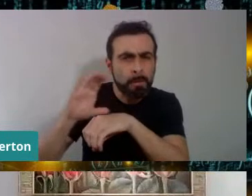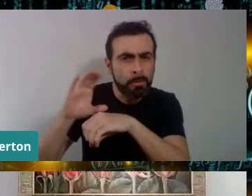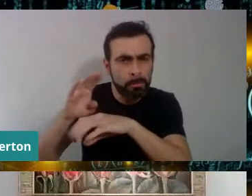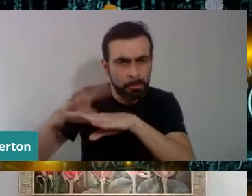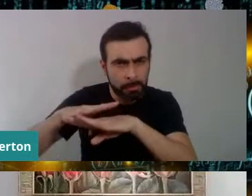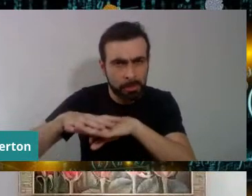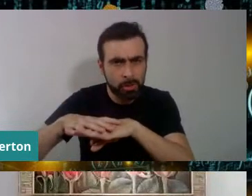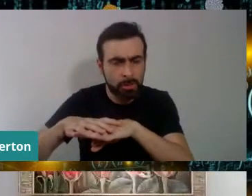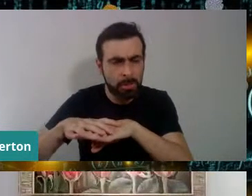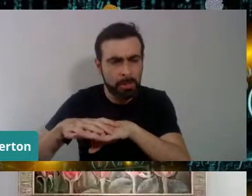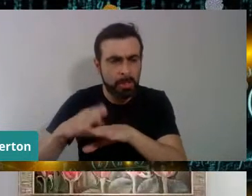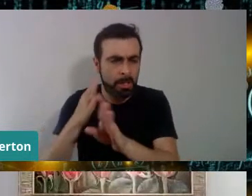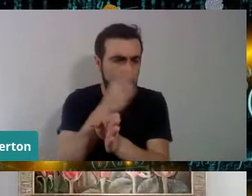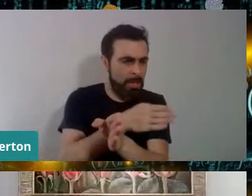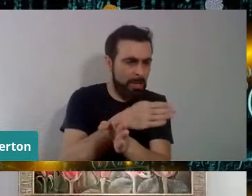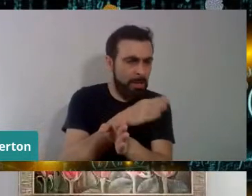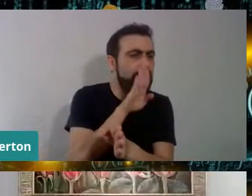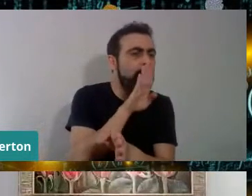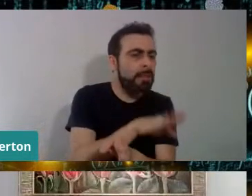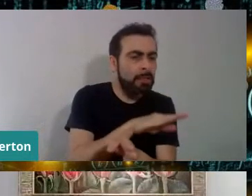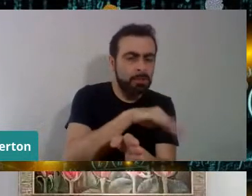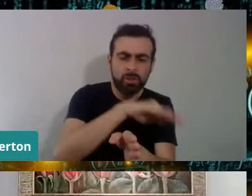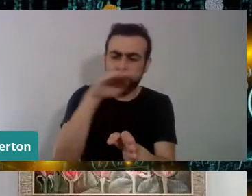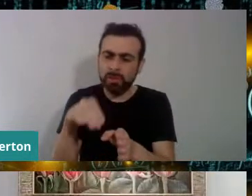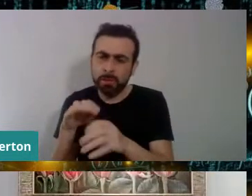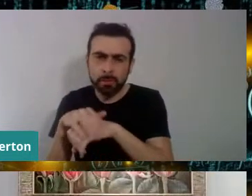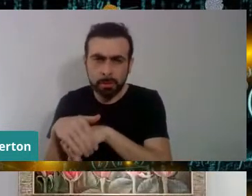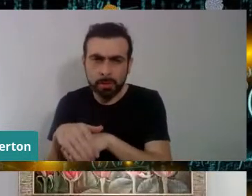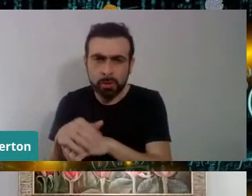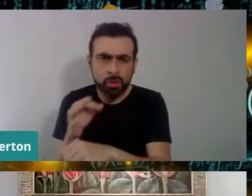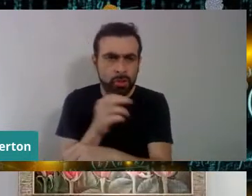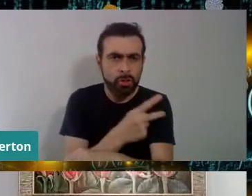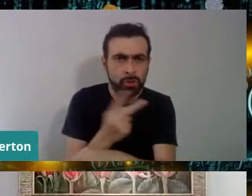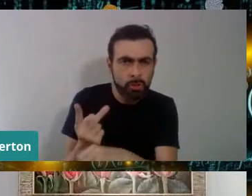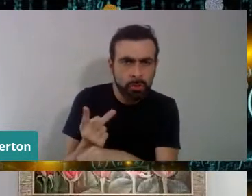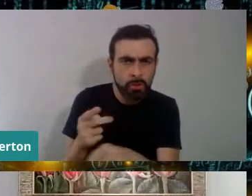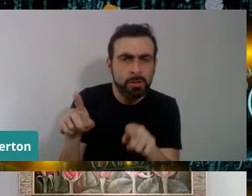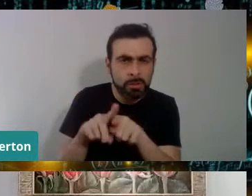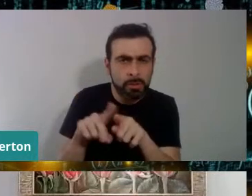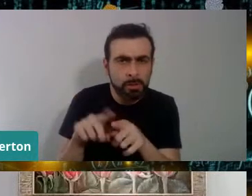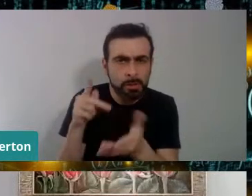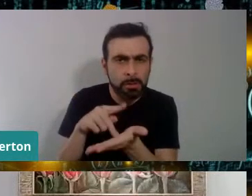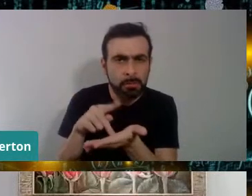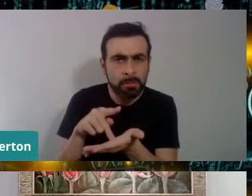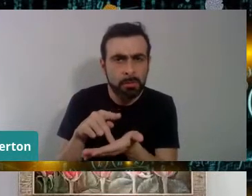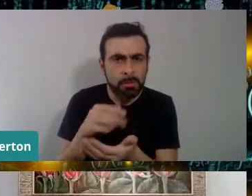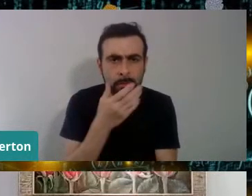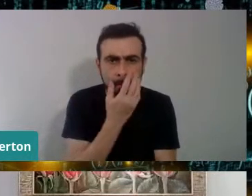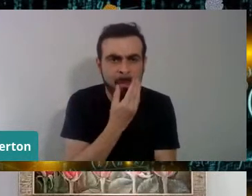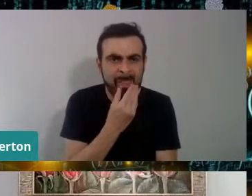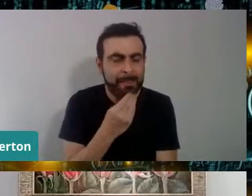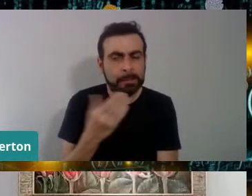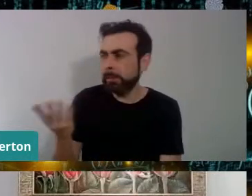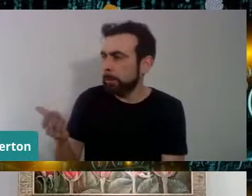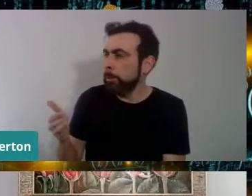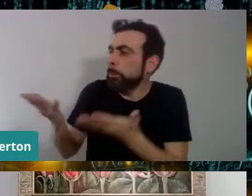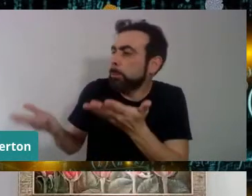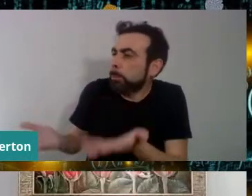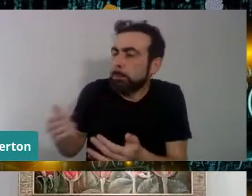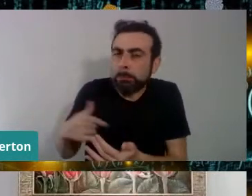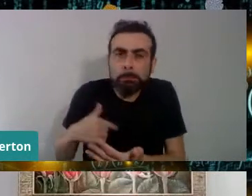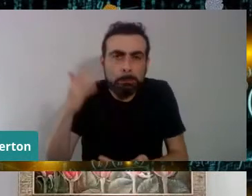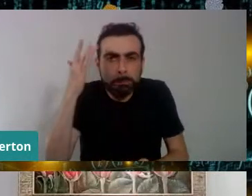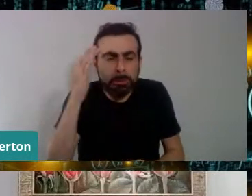Guido? Eu não peguei à tarde, viu? Eu dei aula também no curso